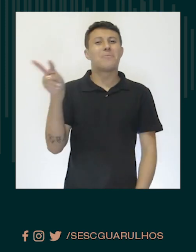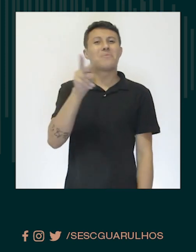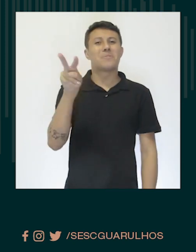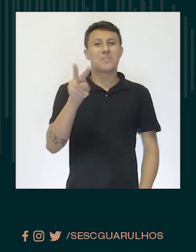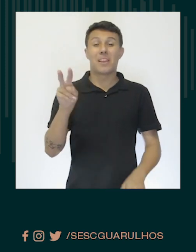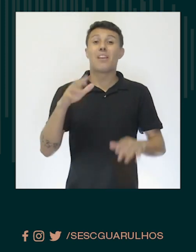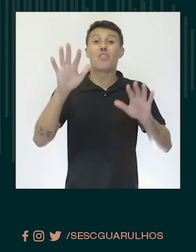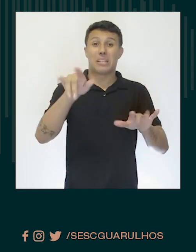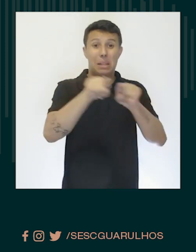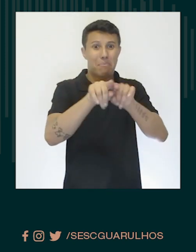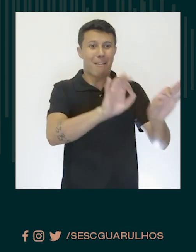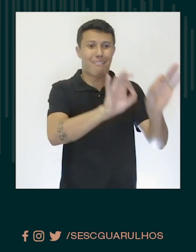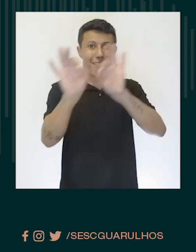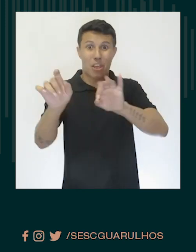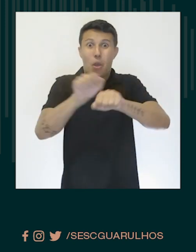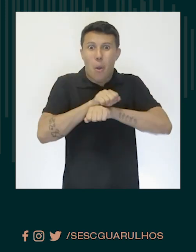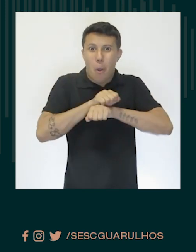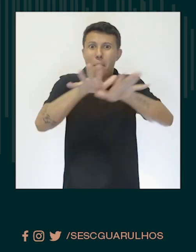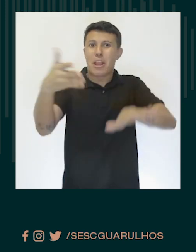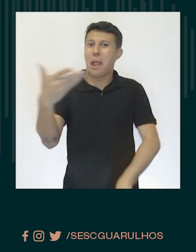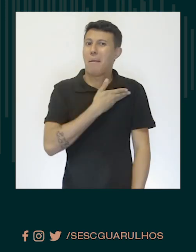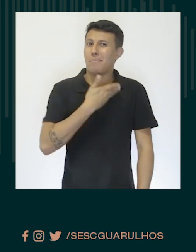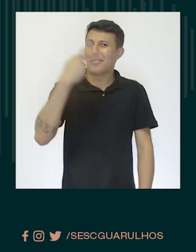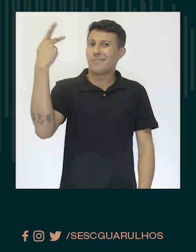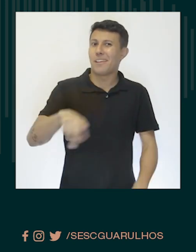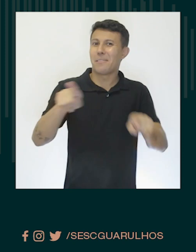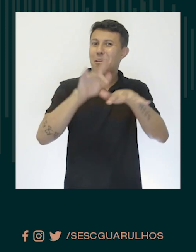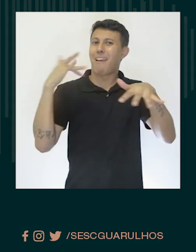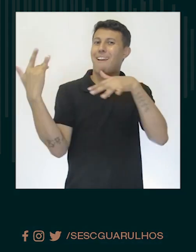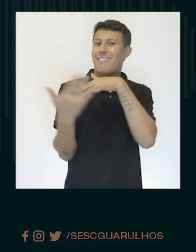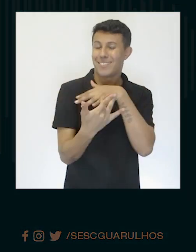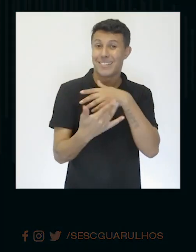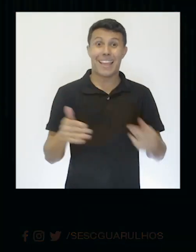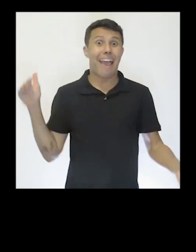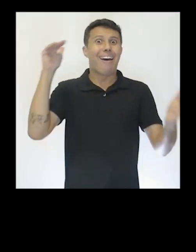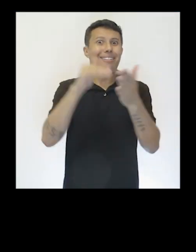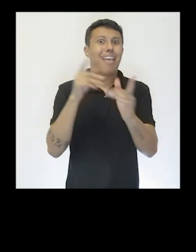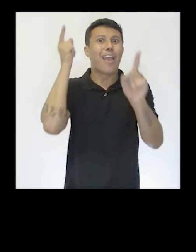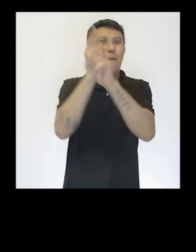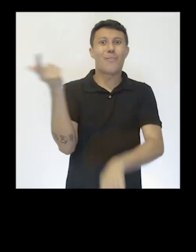vídeo com seus amigos, nas suas redes sociais, e até o próximo programa. Fui!